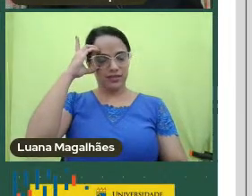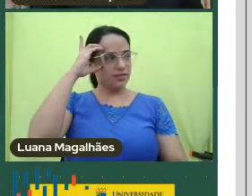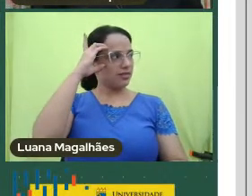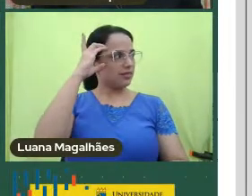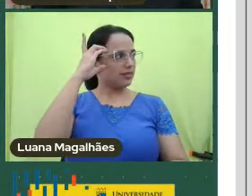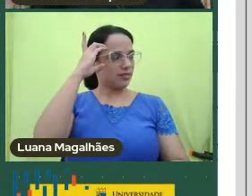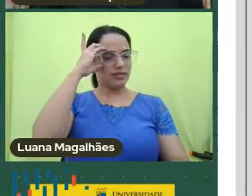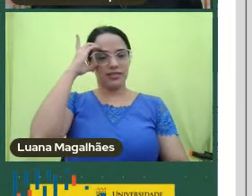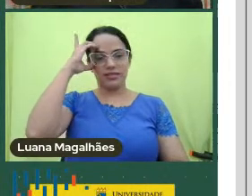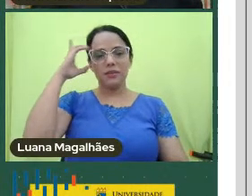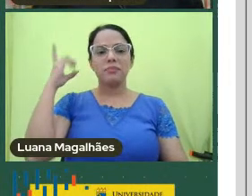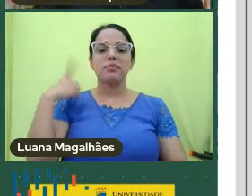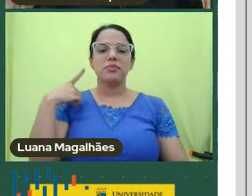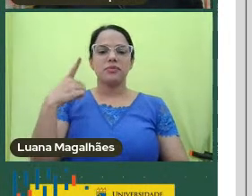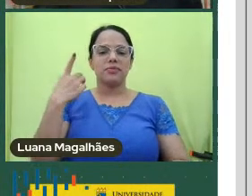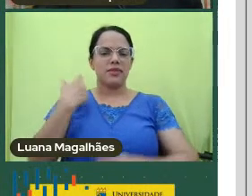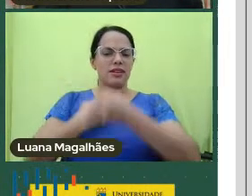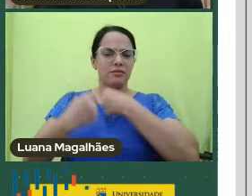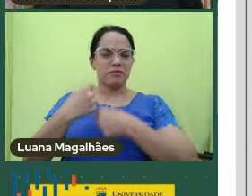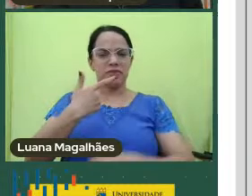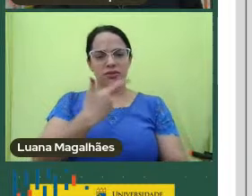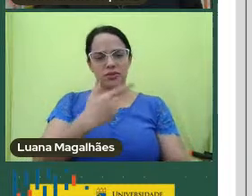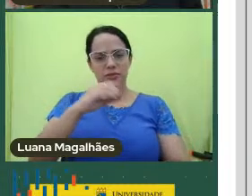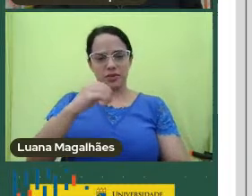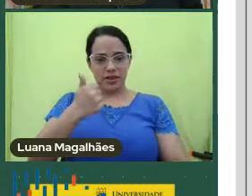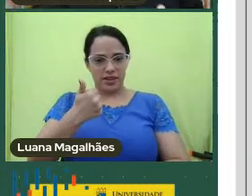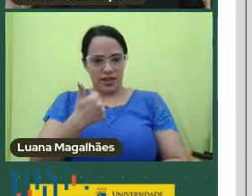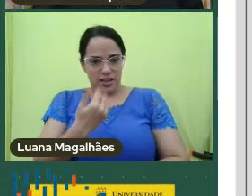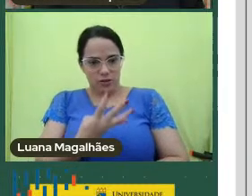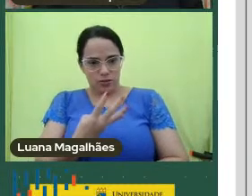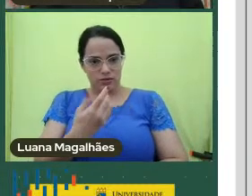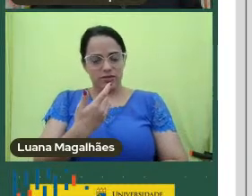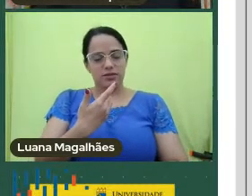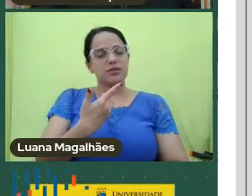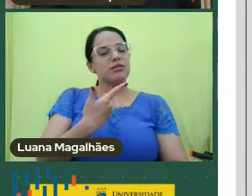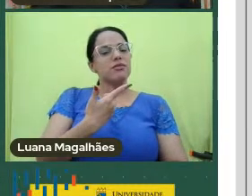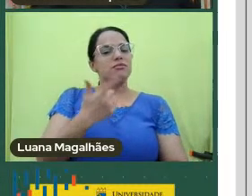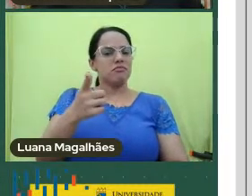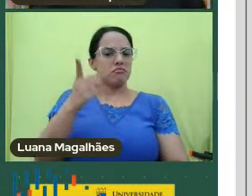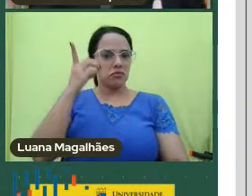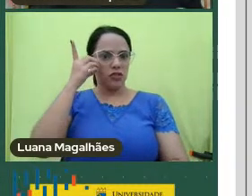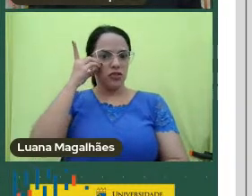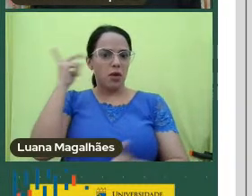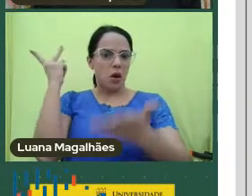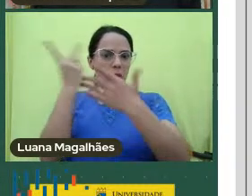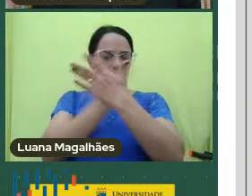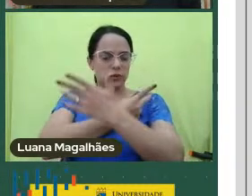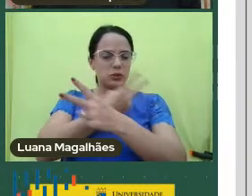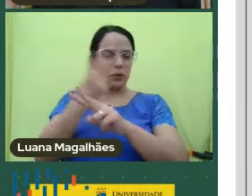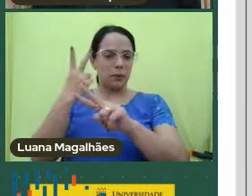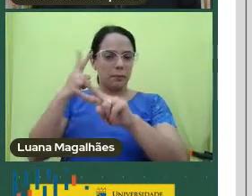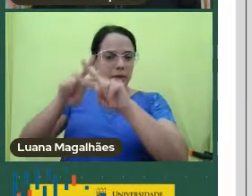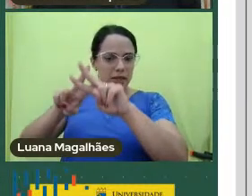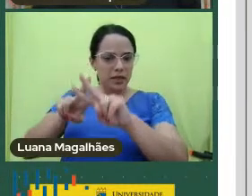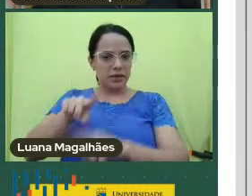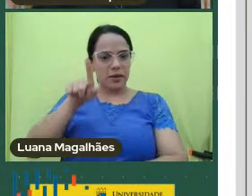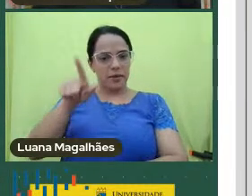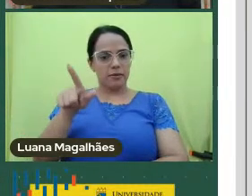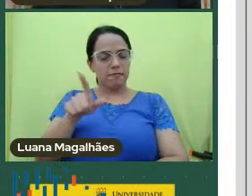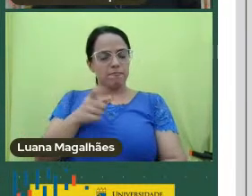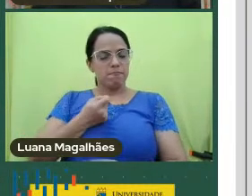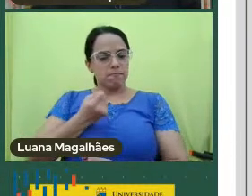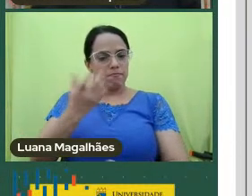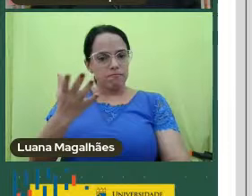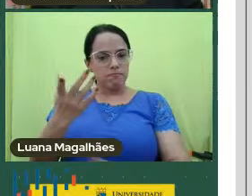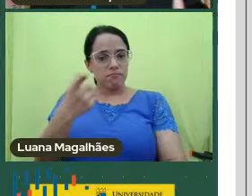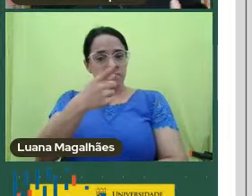2014, 15, por aí, dentro de um processo do Superior Tribunal Militar, na qual a Dilma estava presa e estava prestando um depoimento aos